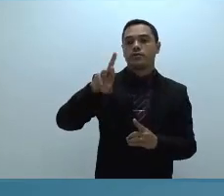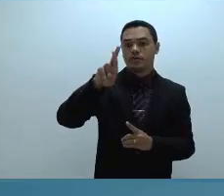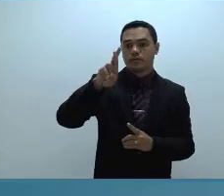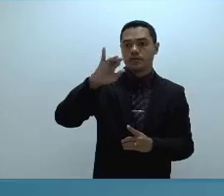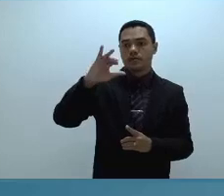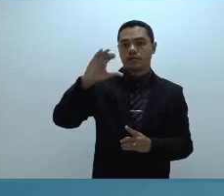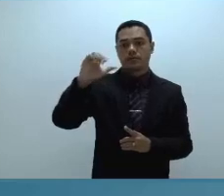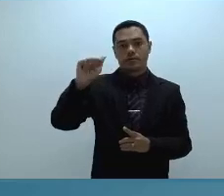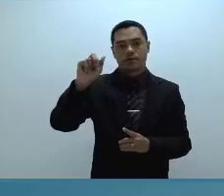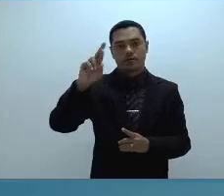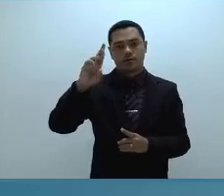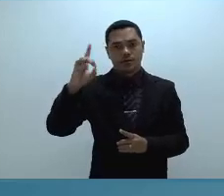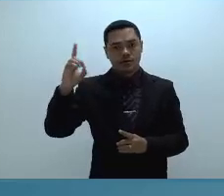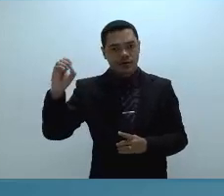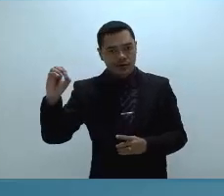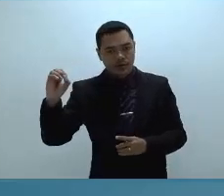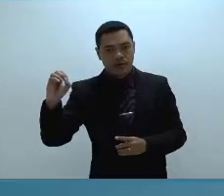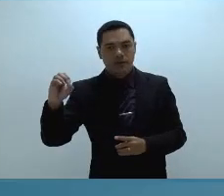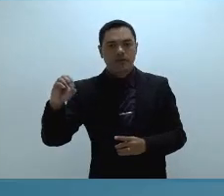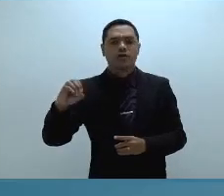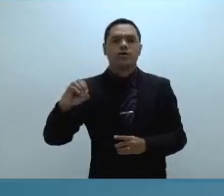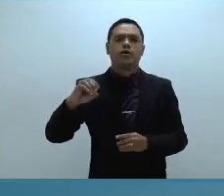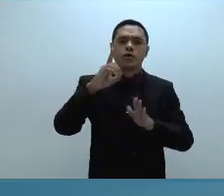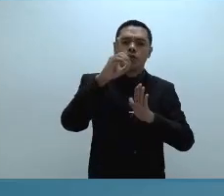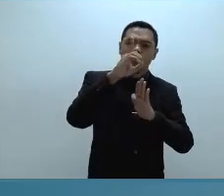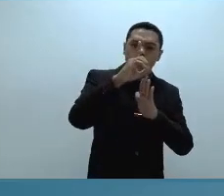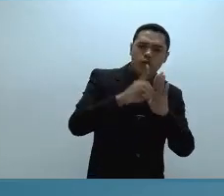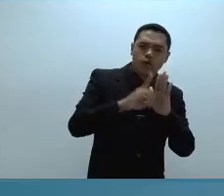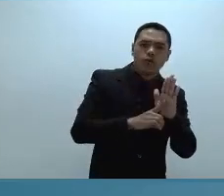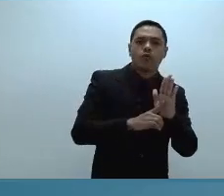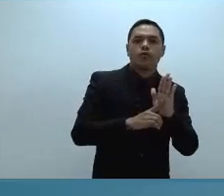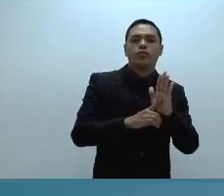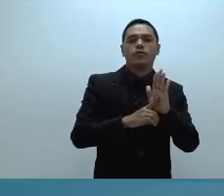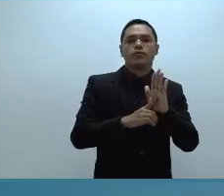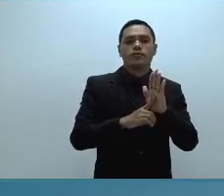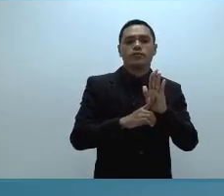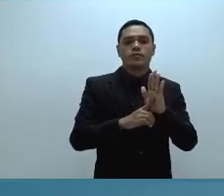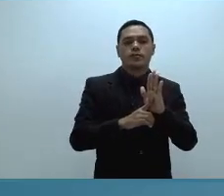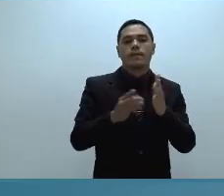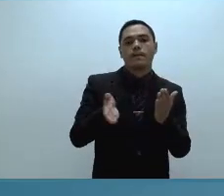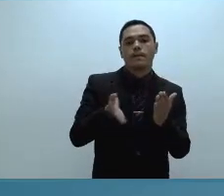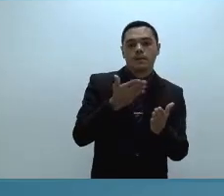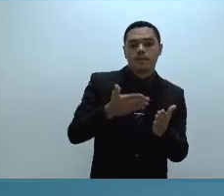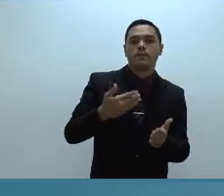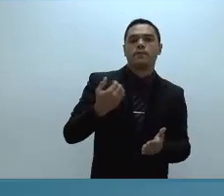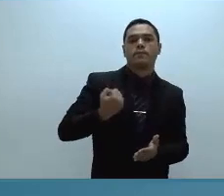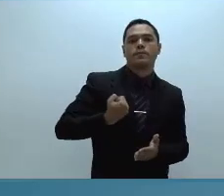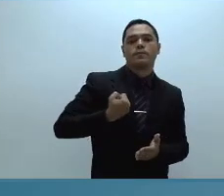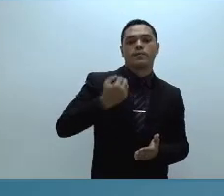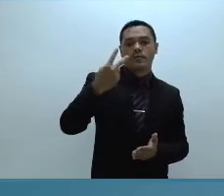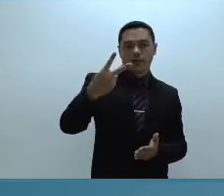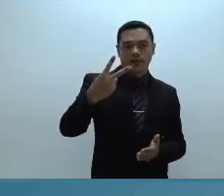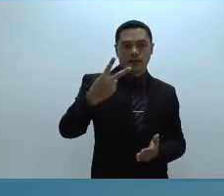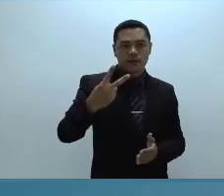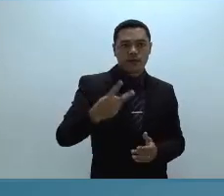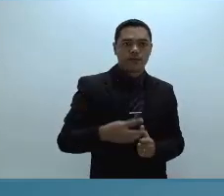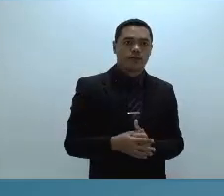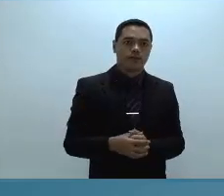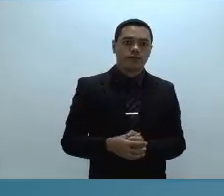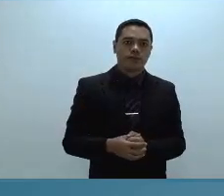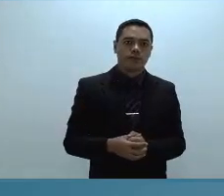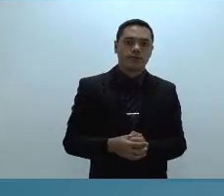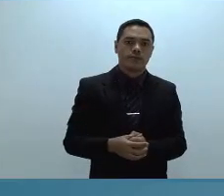Ricardo Ferreira Nunes, documento 4073, página 2. E assim disse